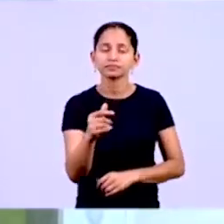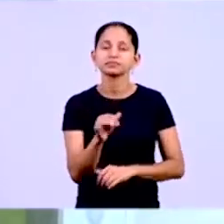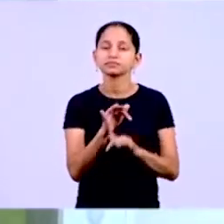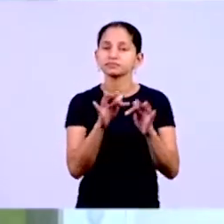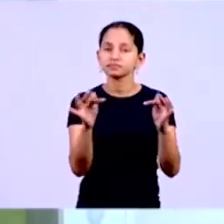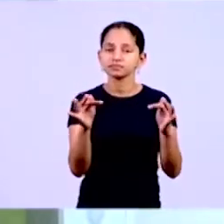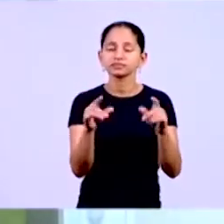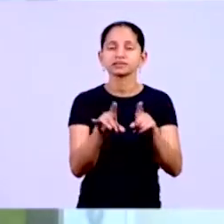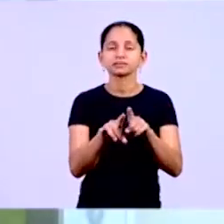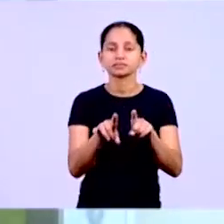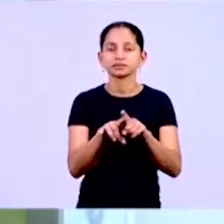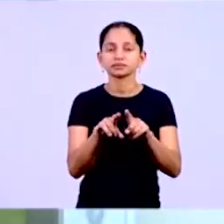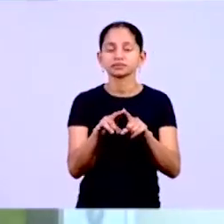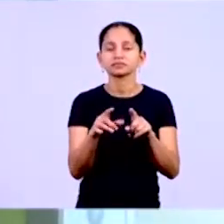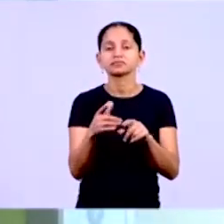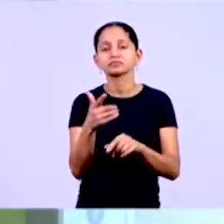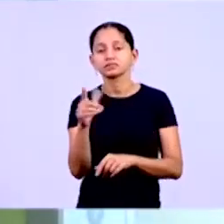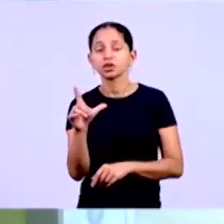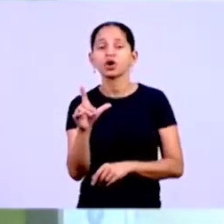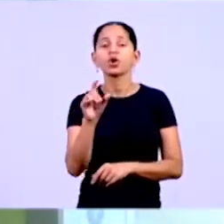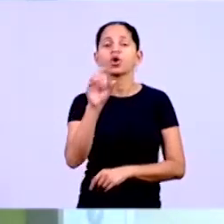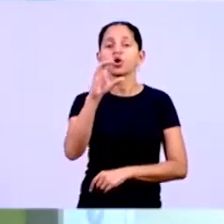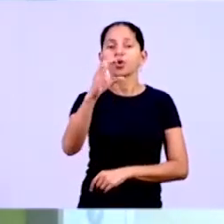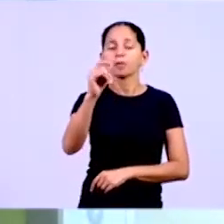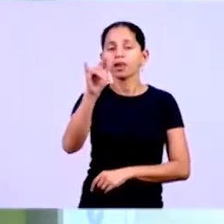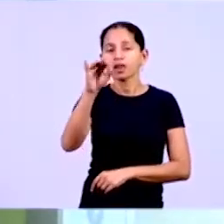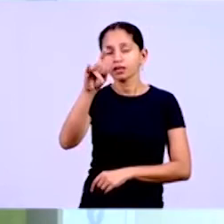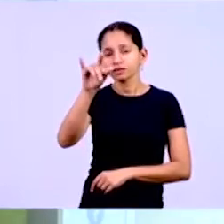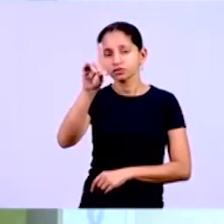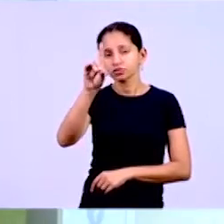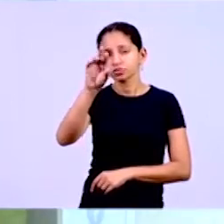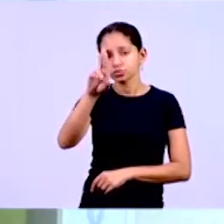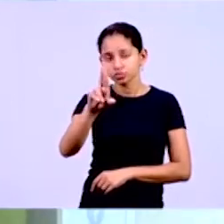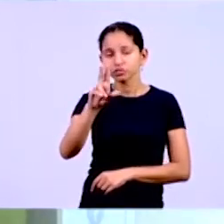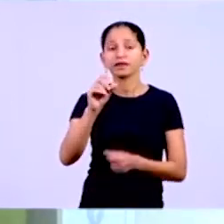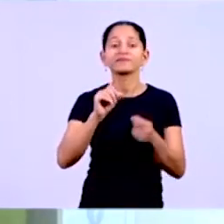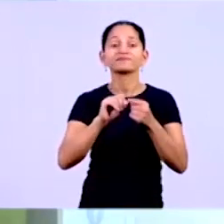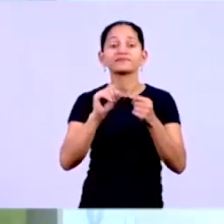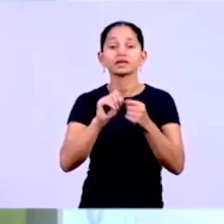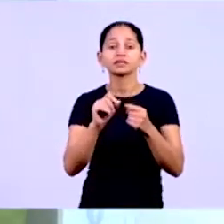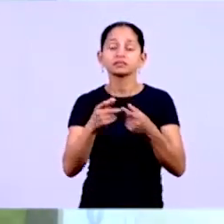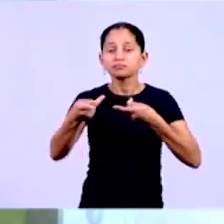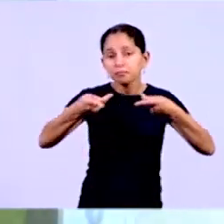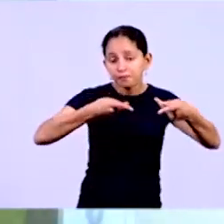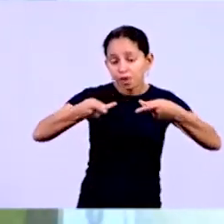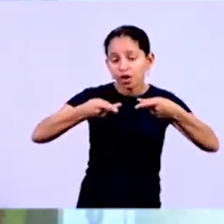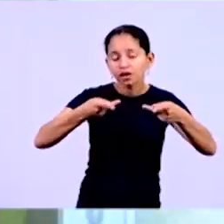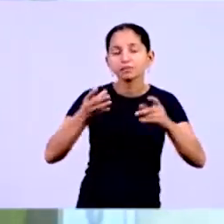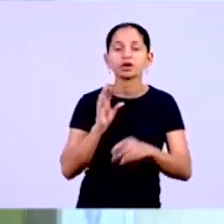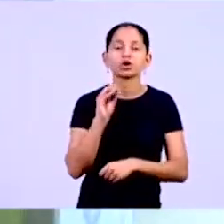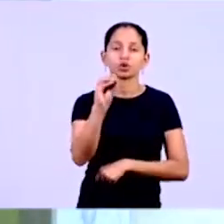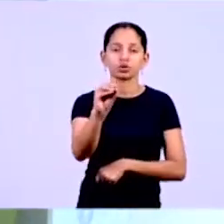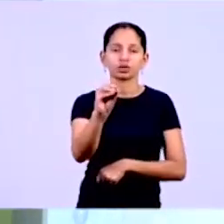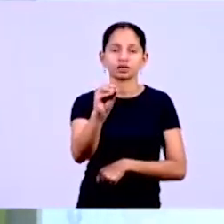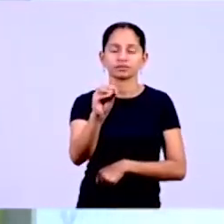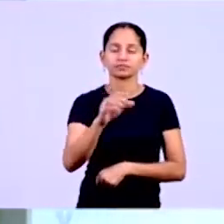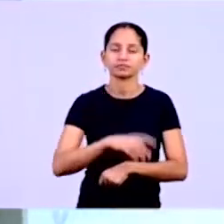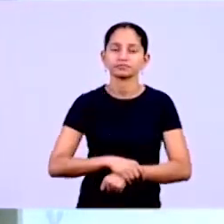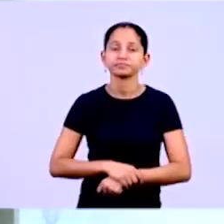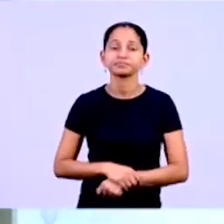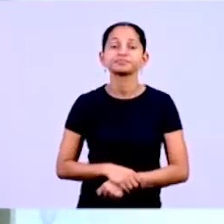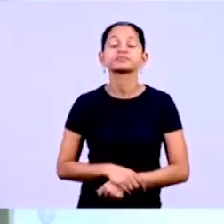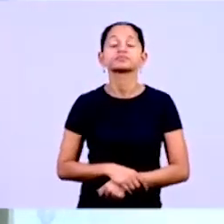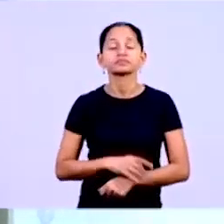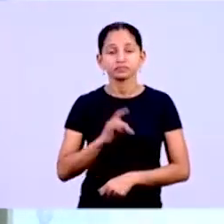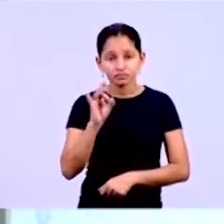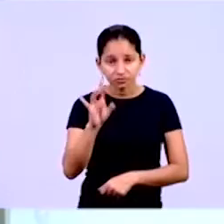conversar com os dispositivos. E os compiladores e interpretadores é a maneira de eu criar programas para o meu sistema operacional. Bem, esses